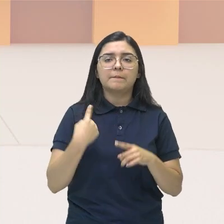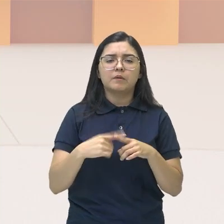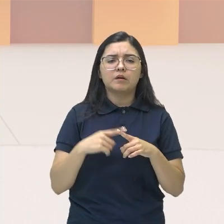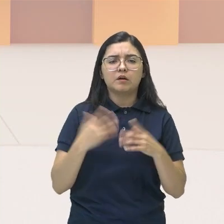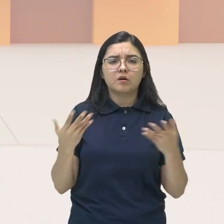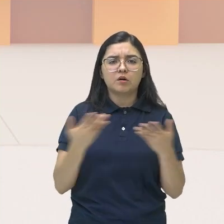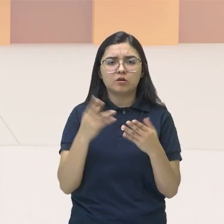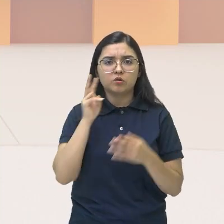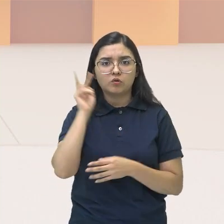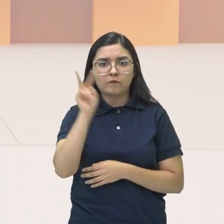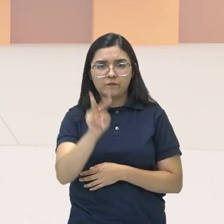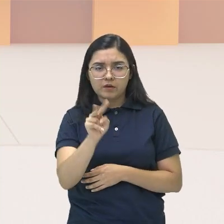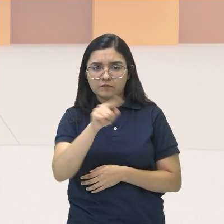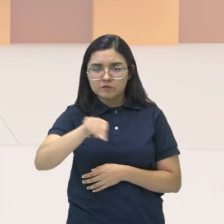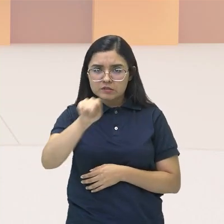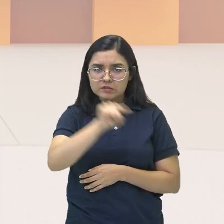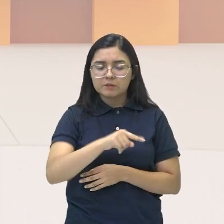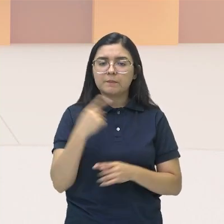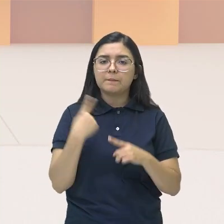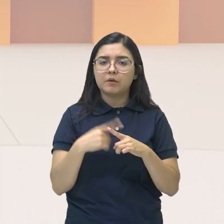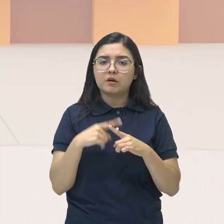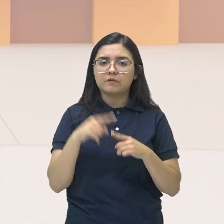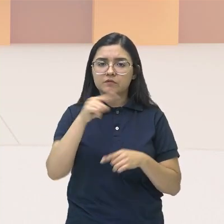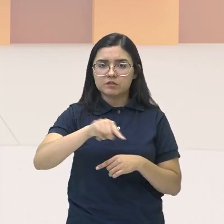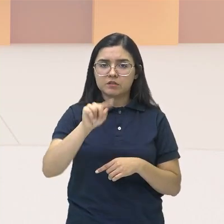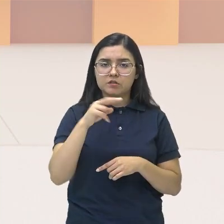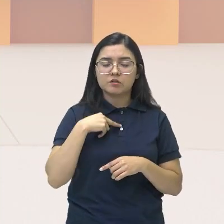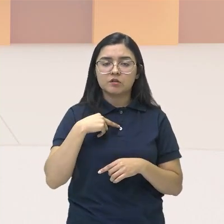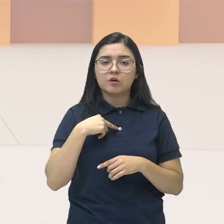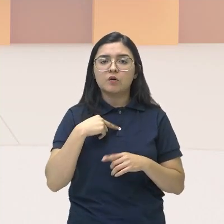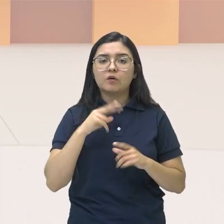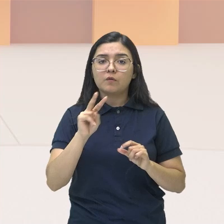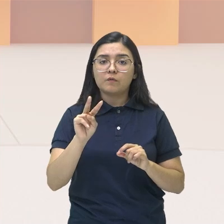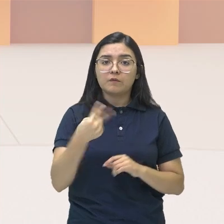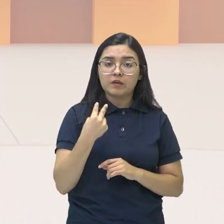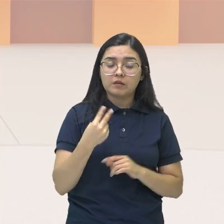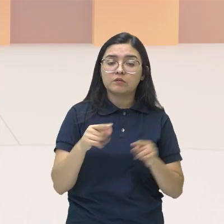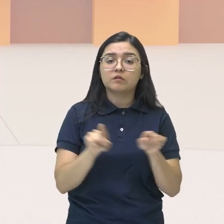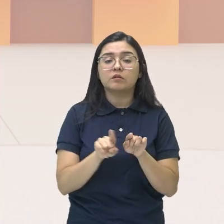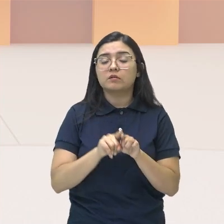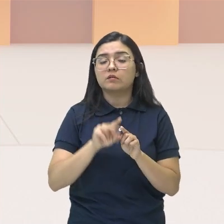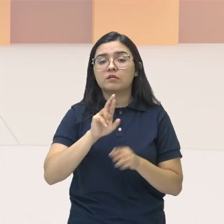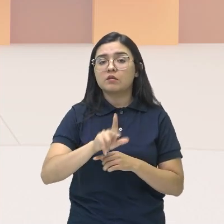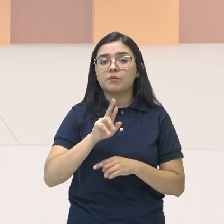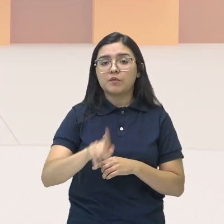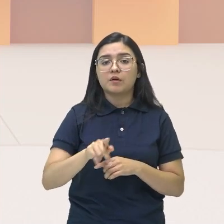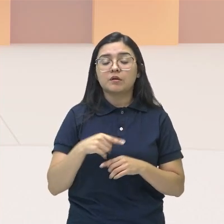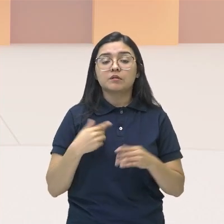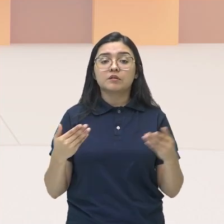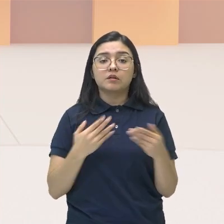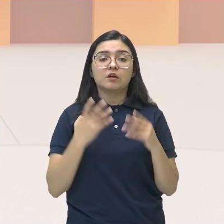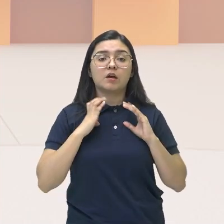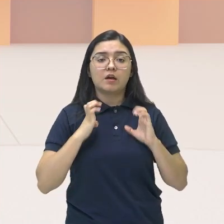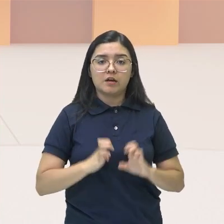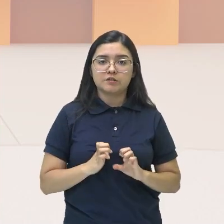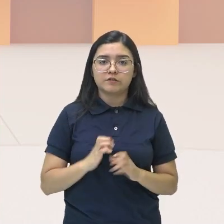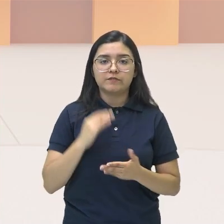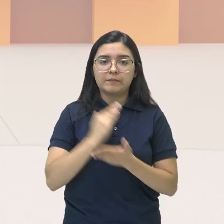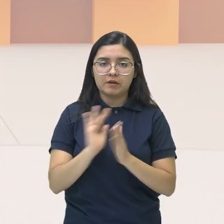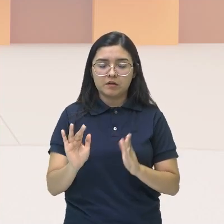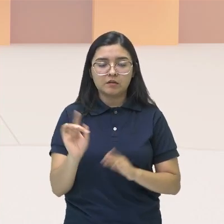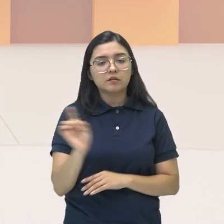vendo vocês, porque vocês não estão vendo os empregadores, porque não é por isso que a questão ética vai